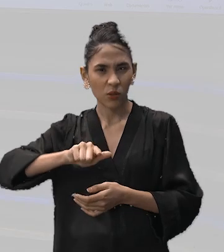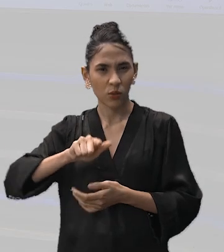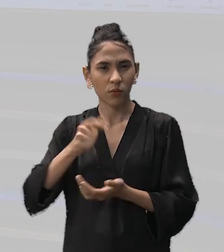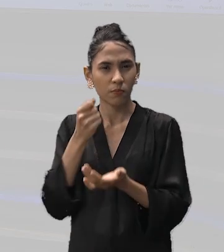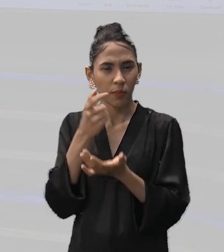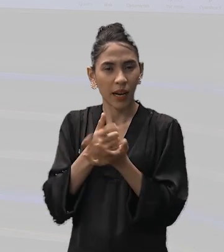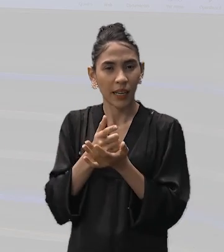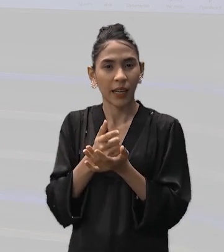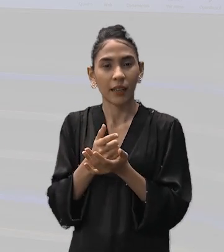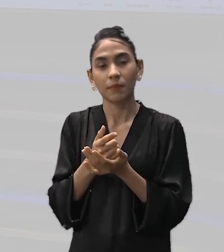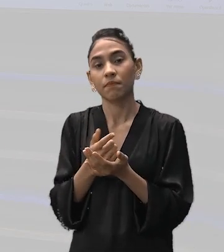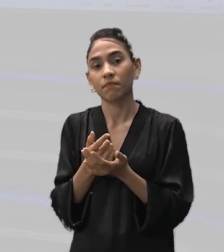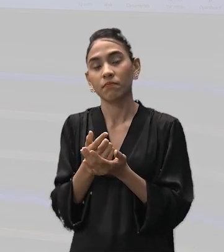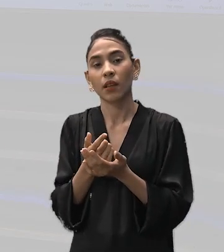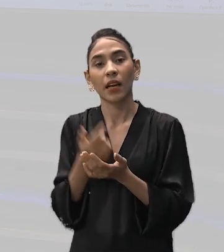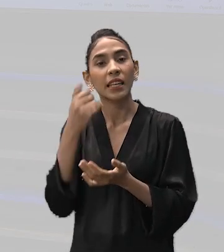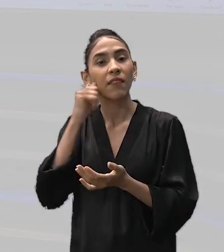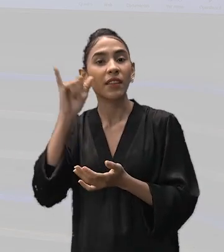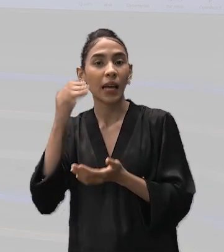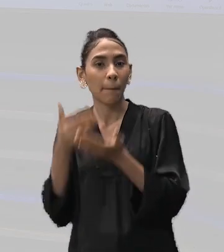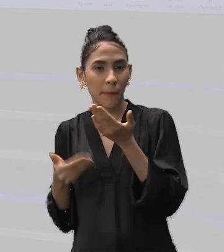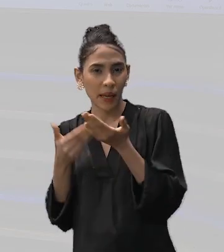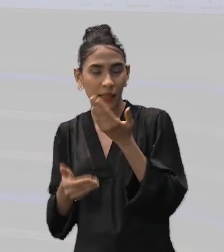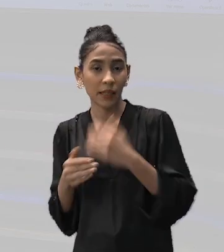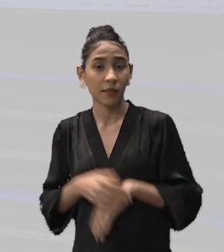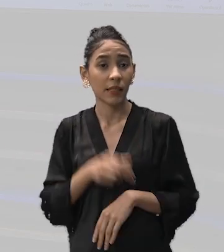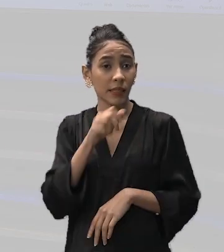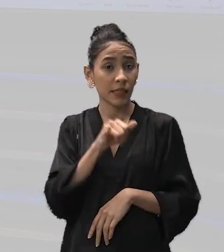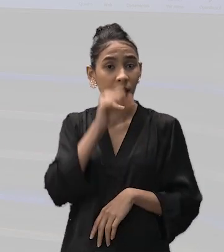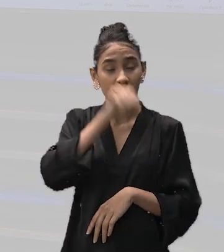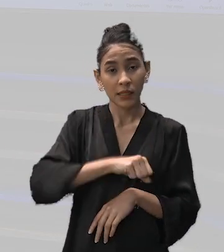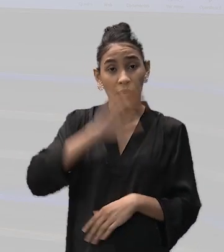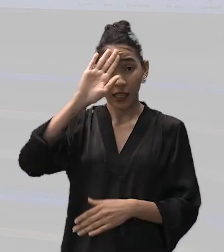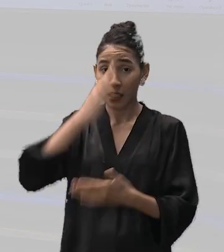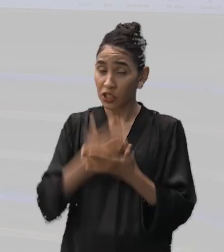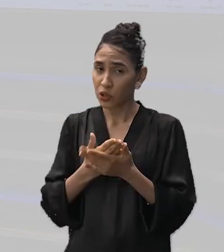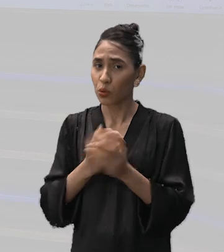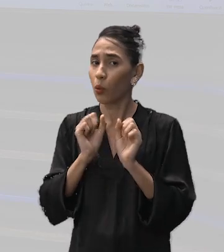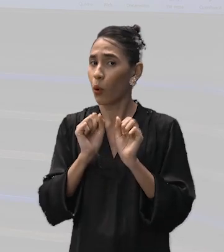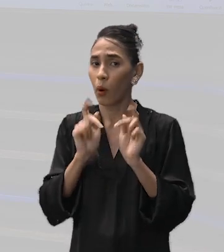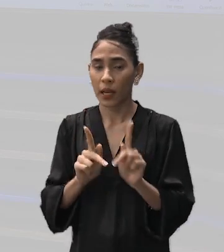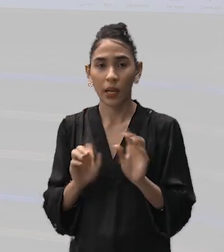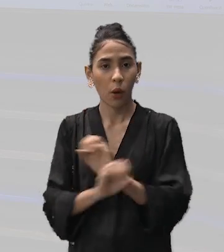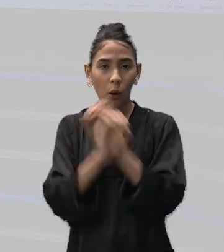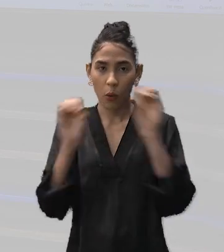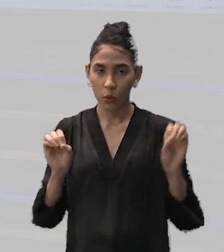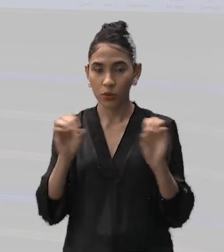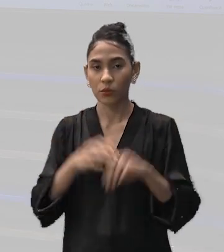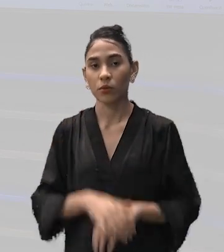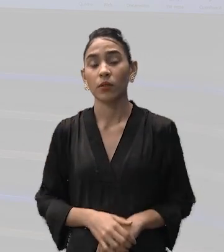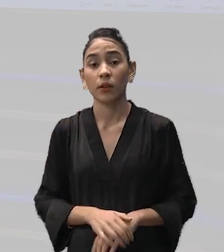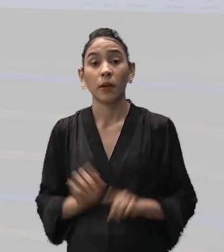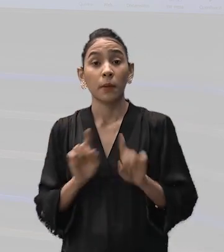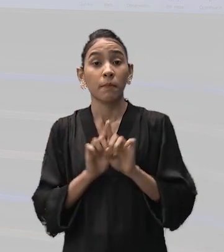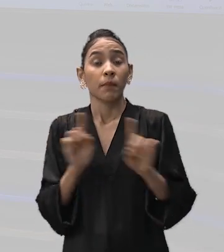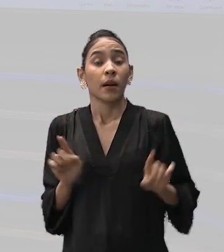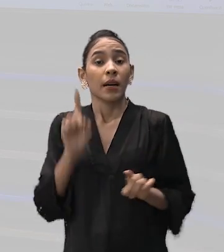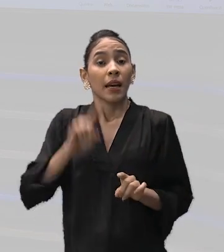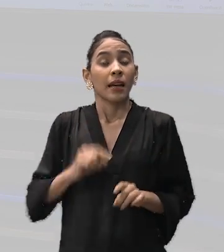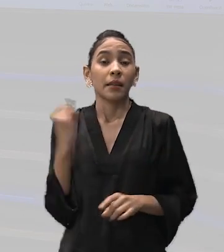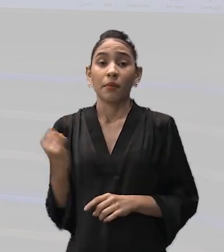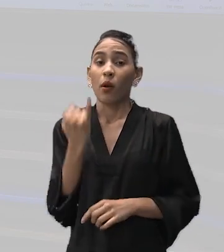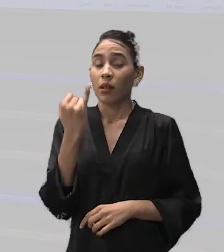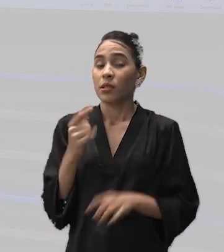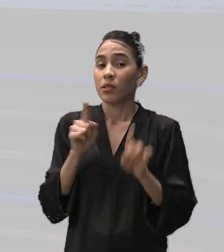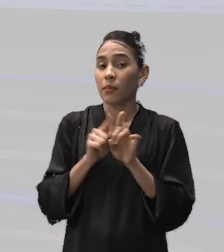vai comprometer o teu orçamento familiar? Se sim, acredito eu que vale a pena, tá bom? Agora também é importante você